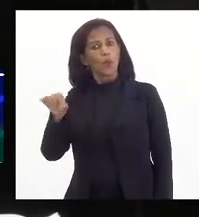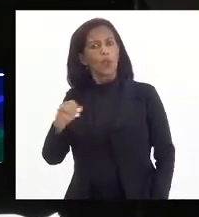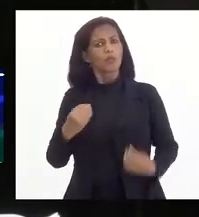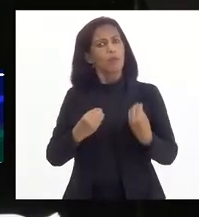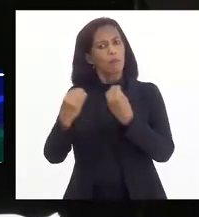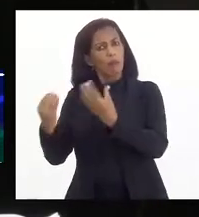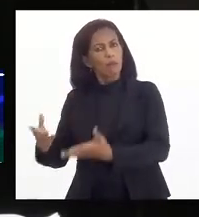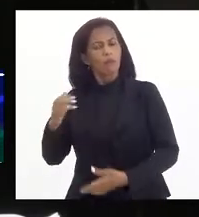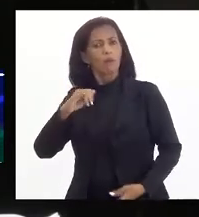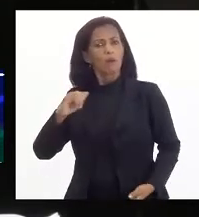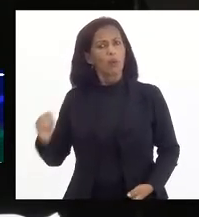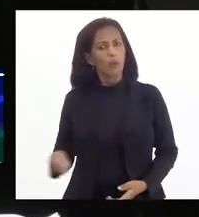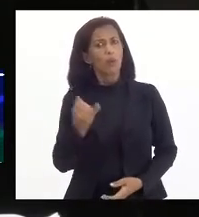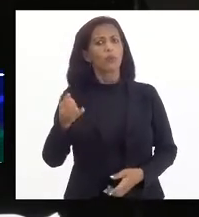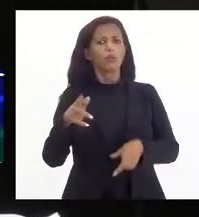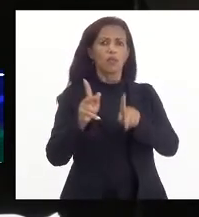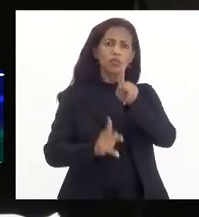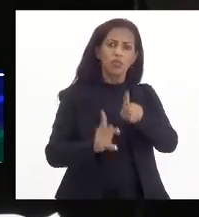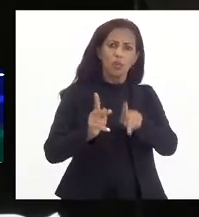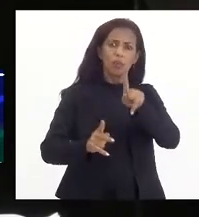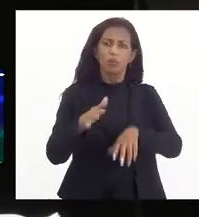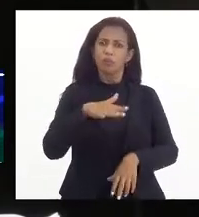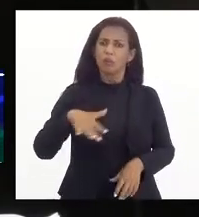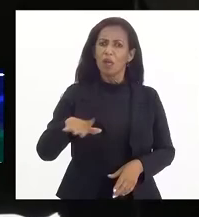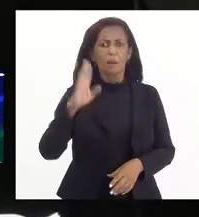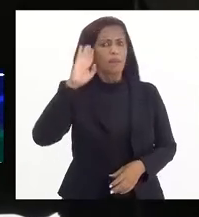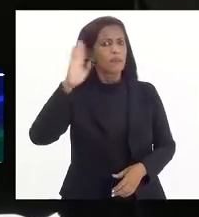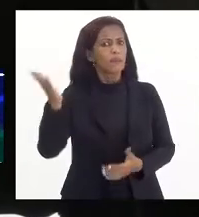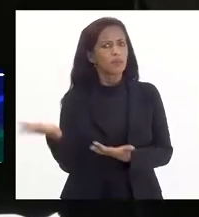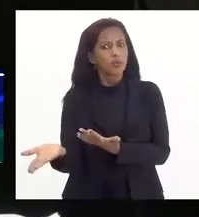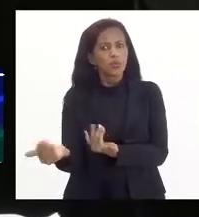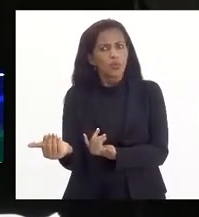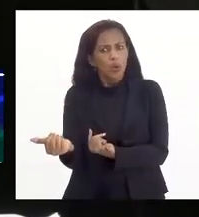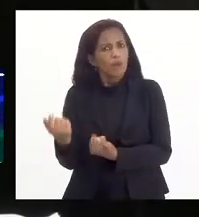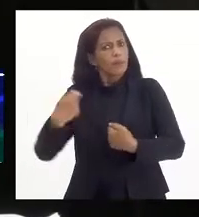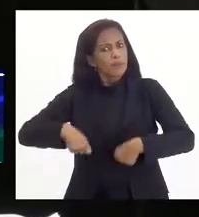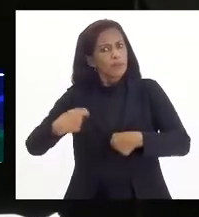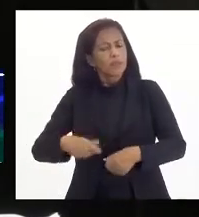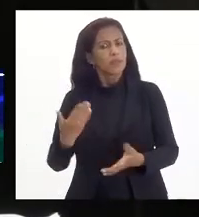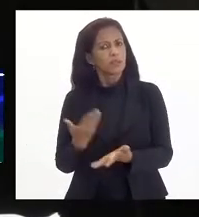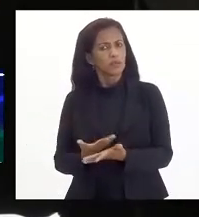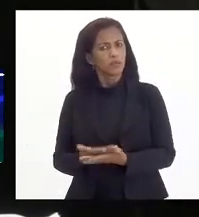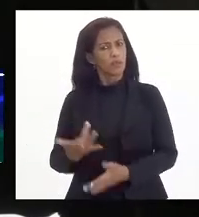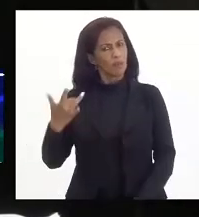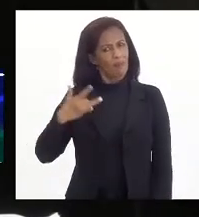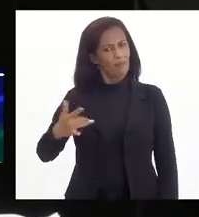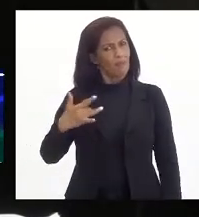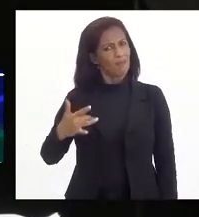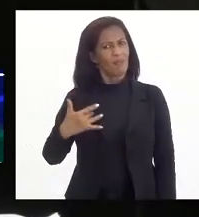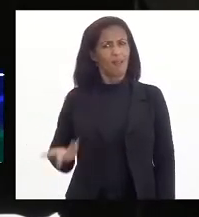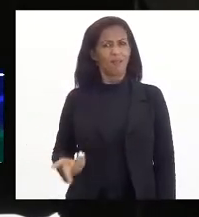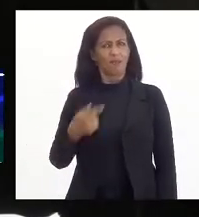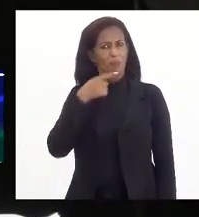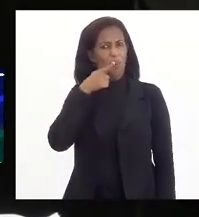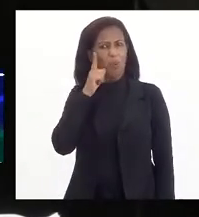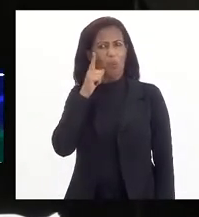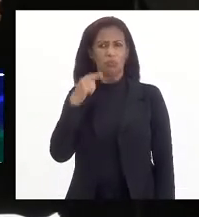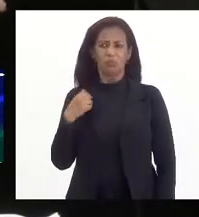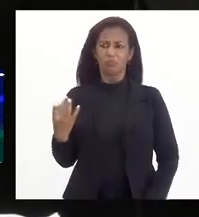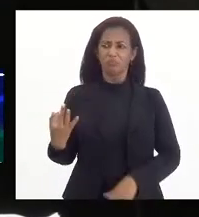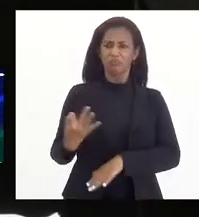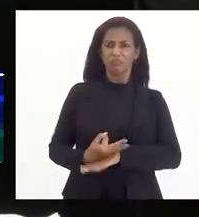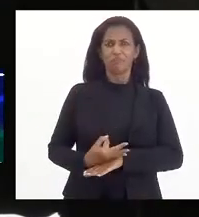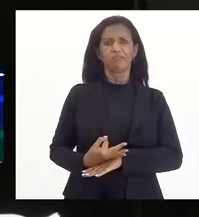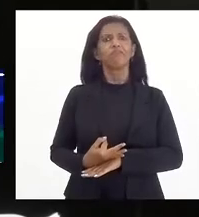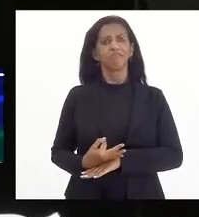se dar oportunidade a população daquela região principalmente jovens da nossa região e foi lamentável não está aqui ontem que eu